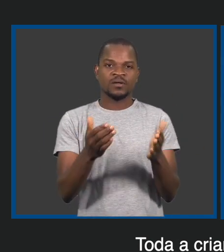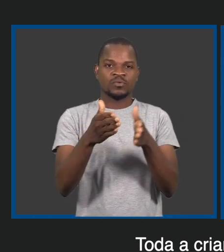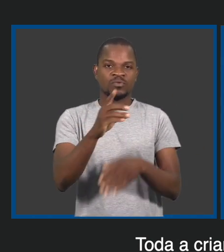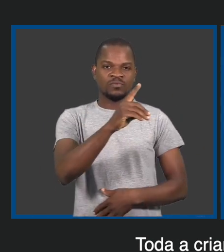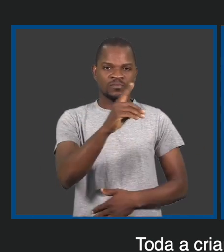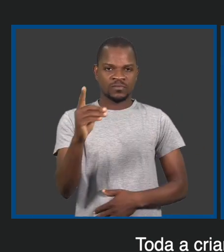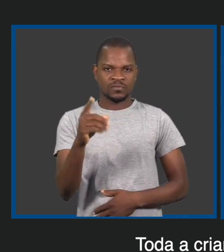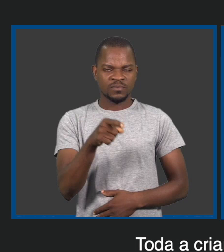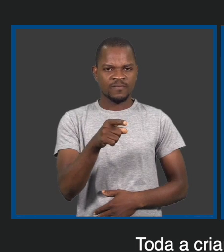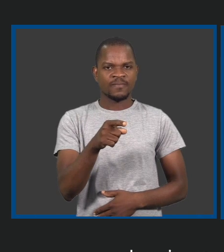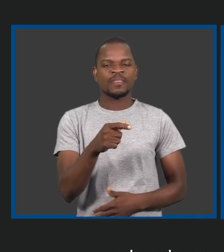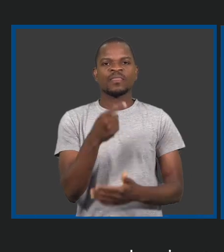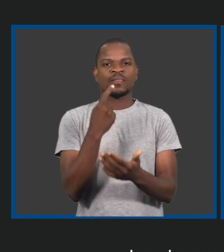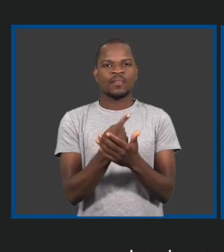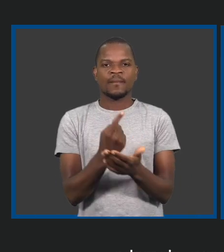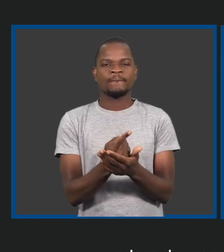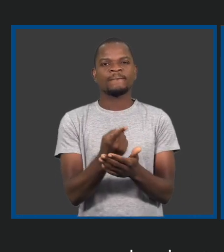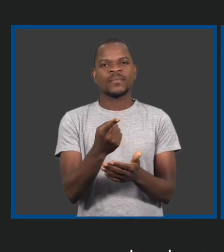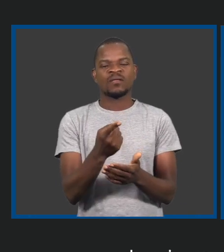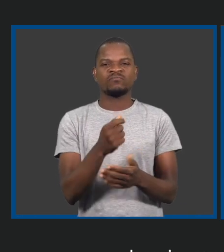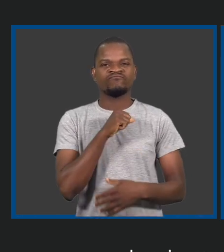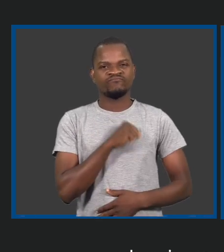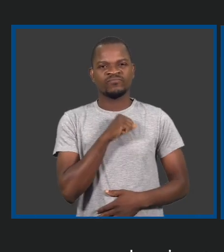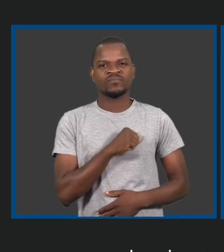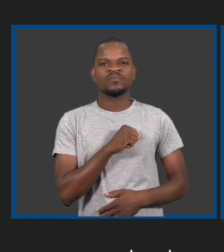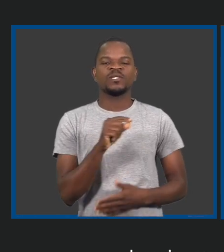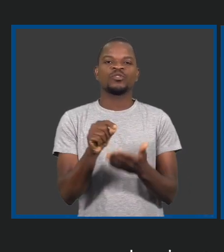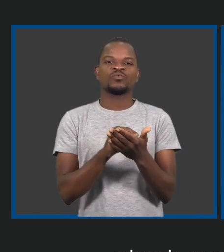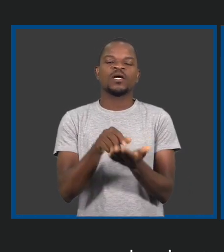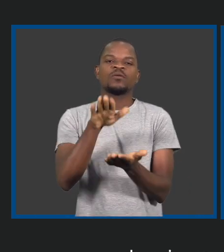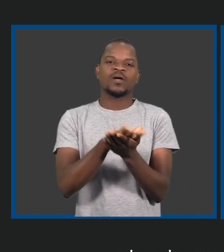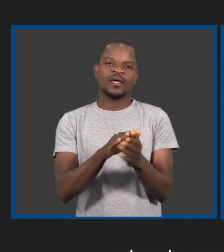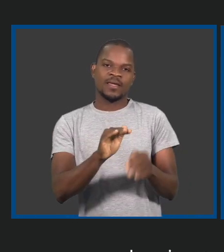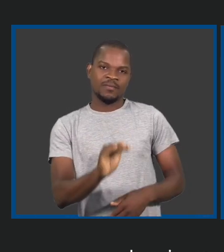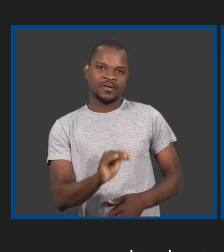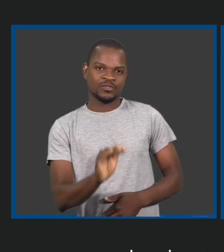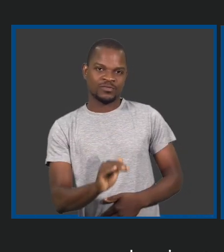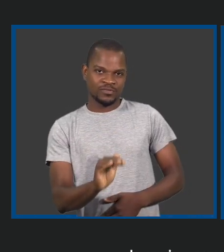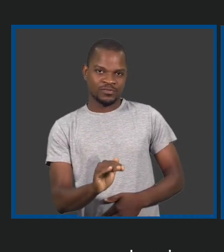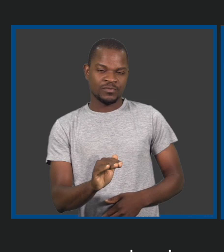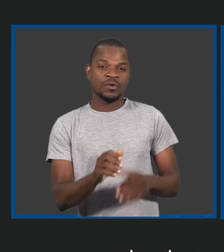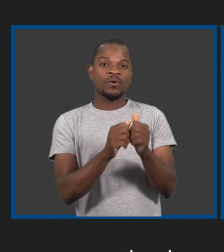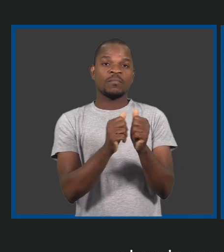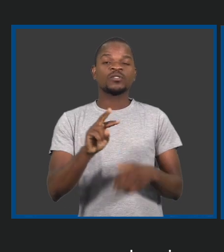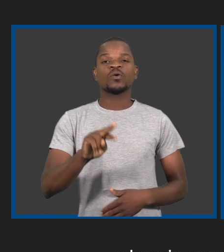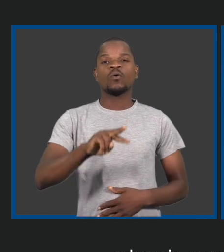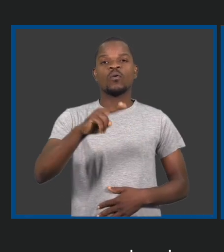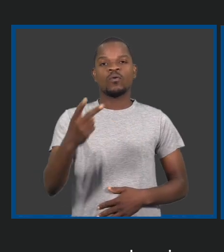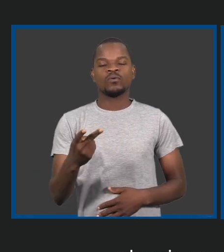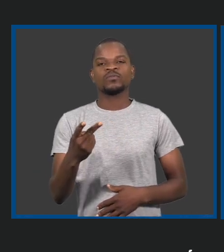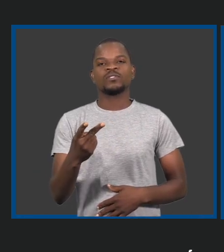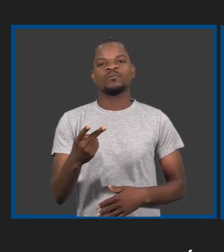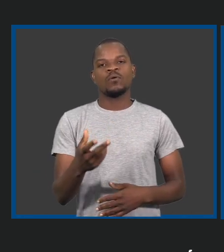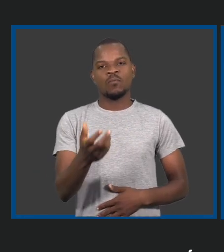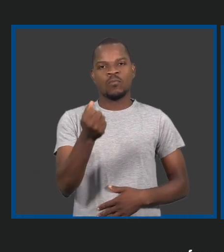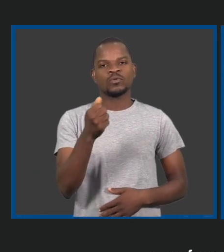pôr no redchão. Ademais, temos rampas que fazem, porque nós queremos fazer um redchão no primeiro